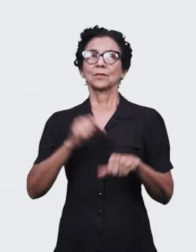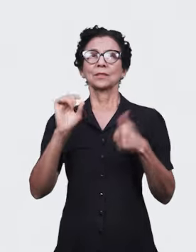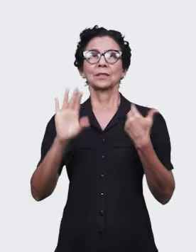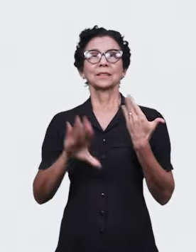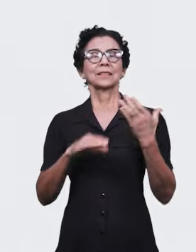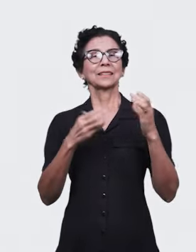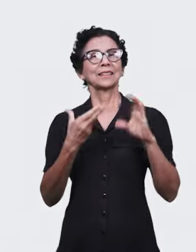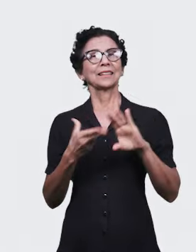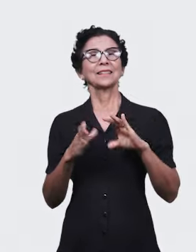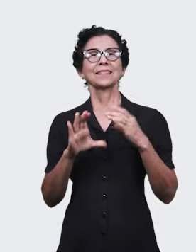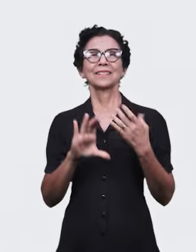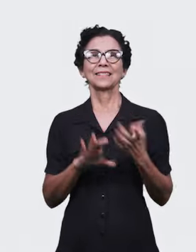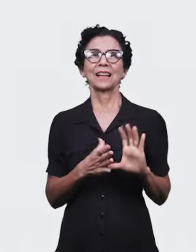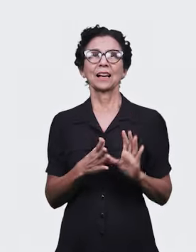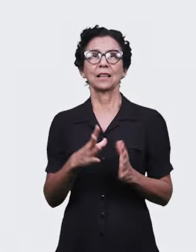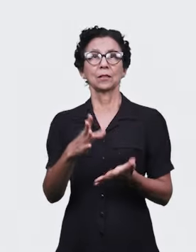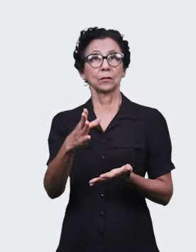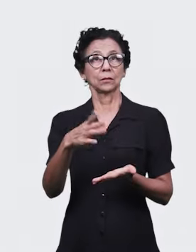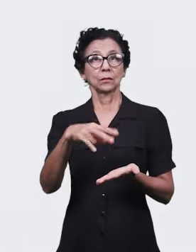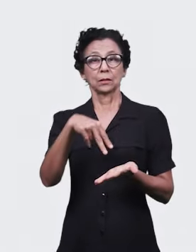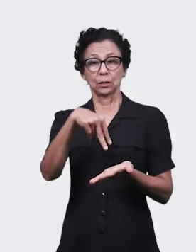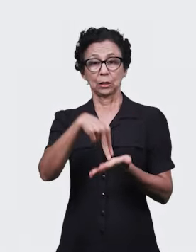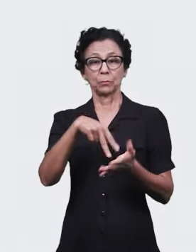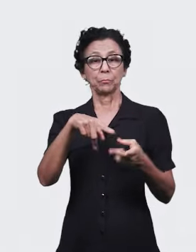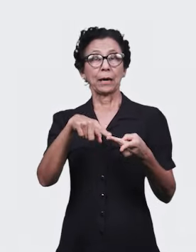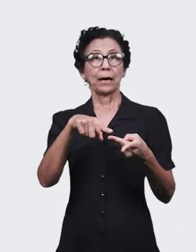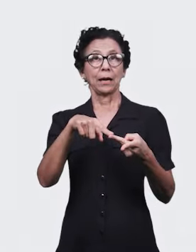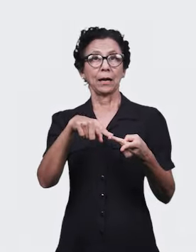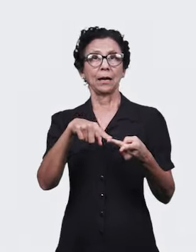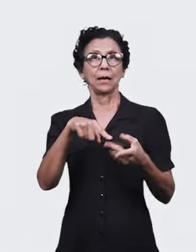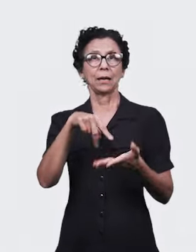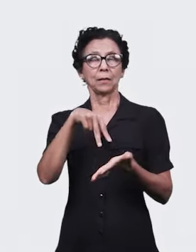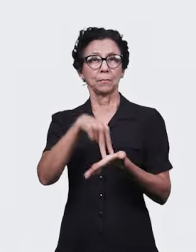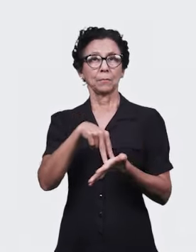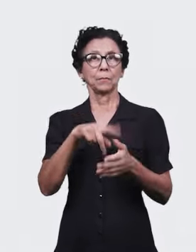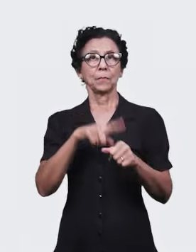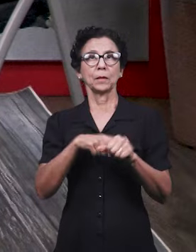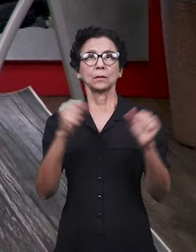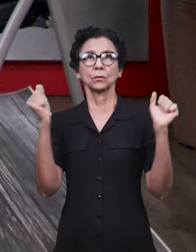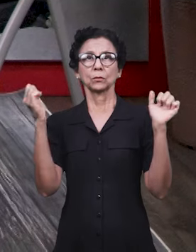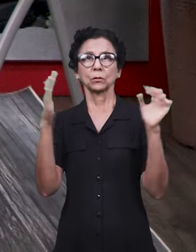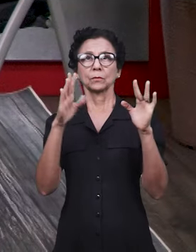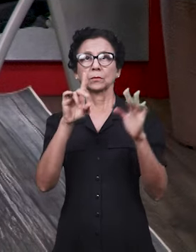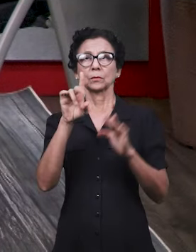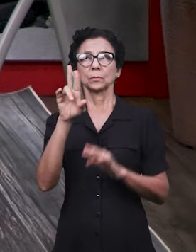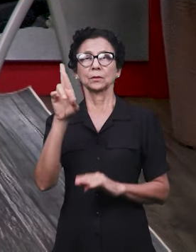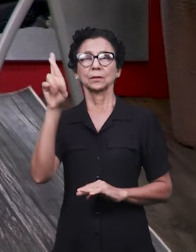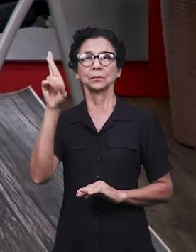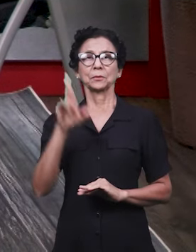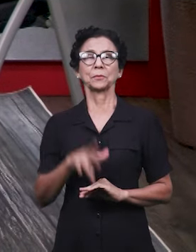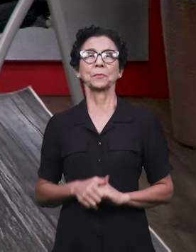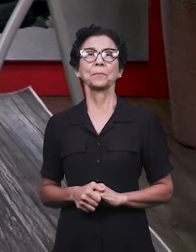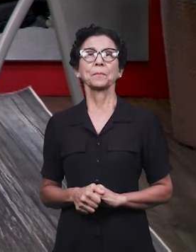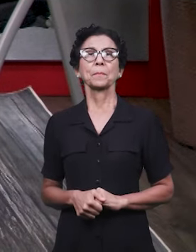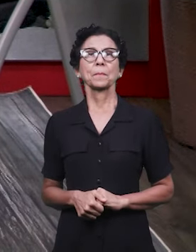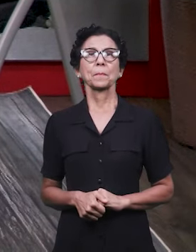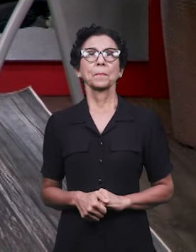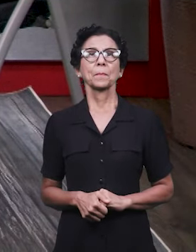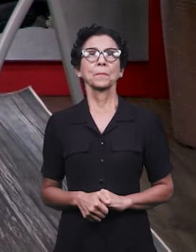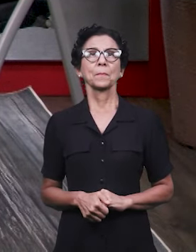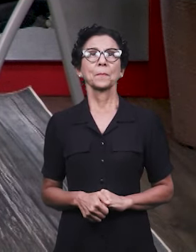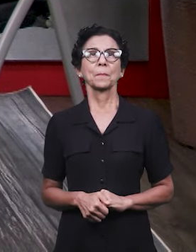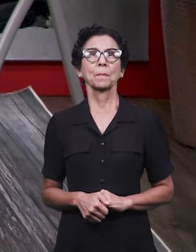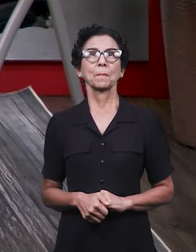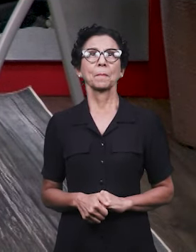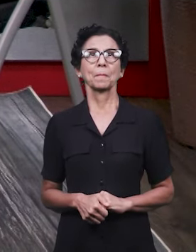né? Momento de estar em pé na rotina é a glorificação. Podemos continuar nos slides, bem,